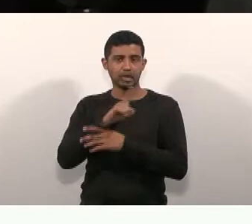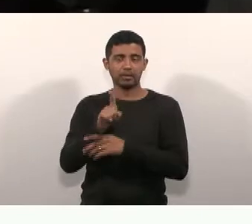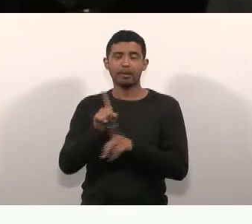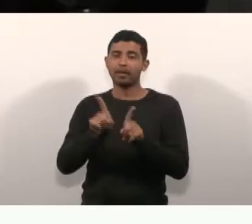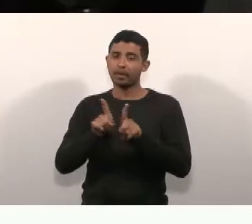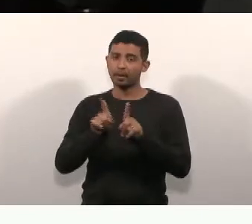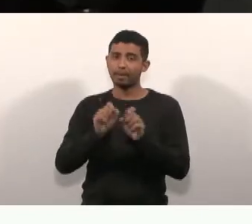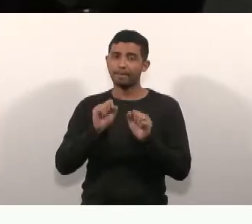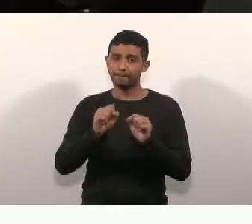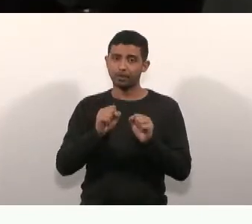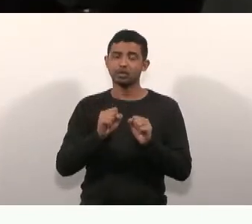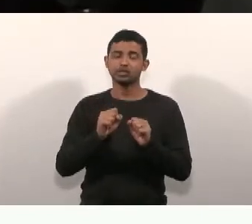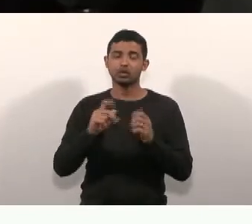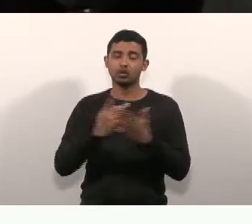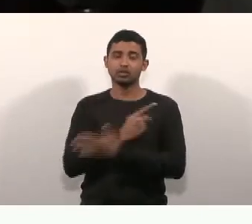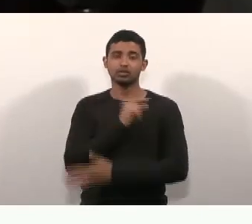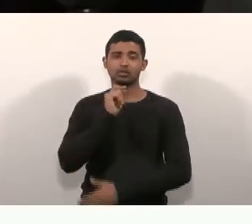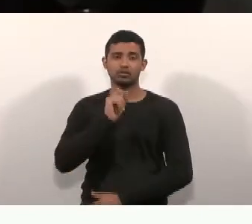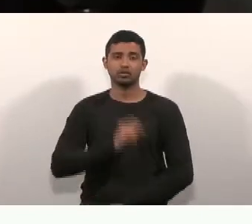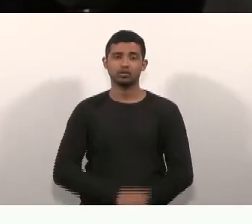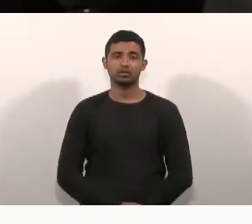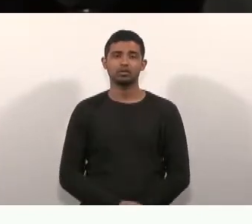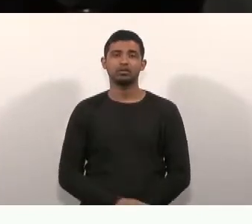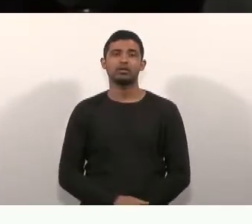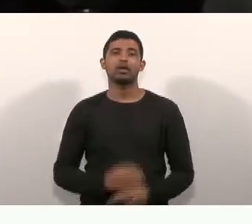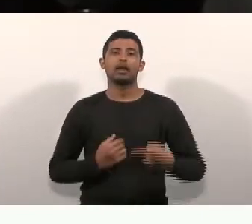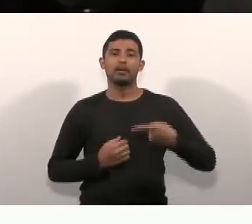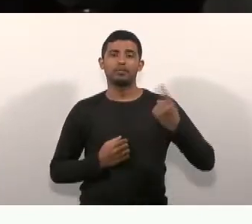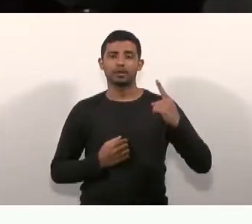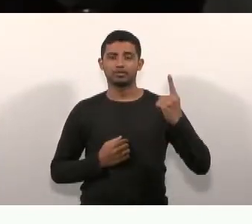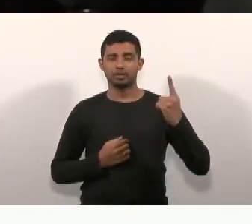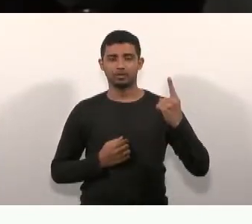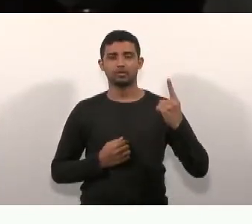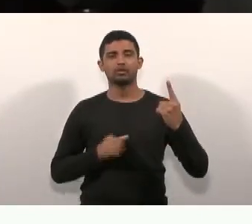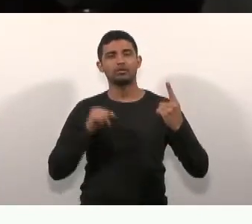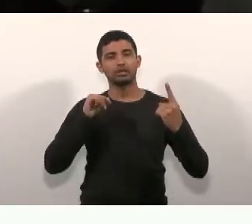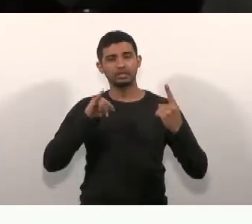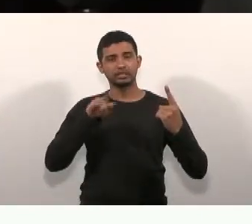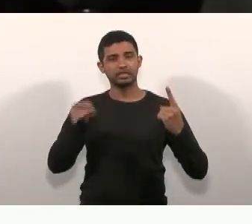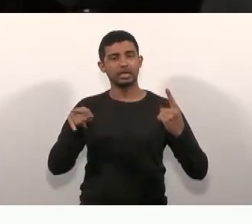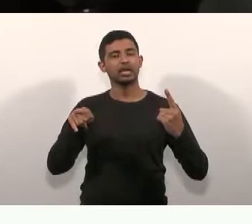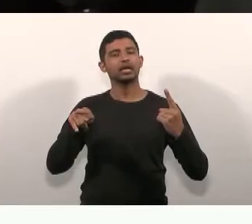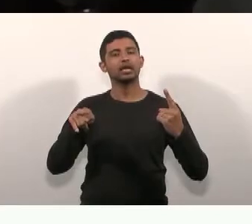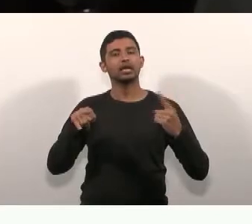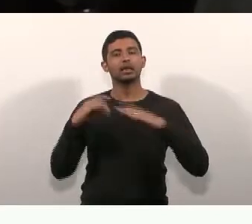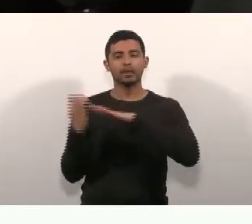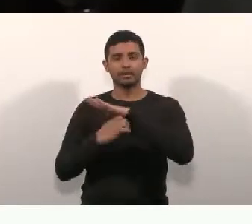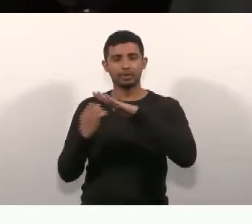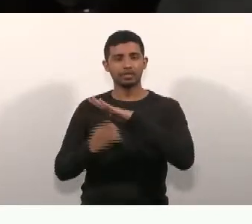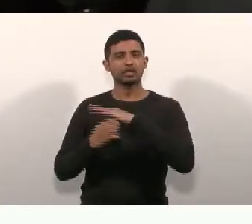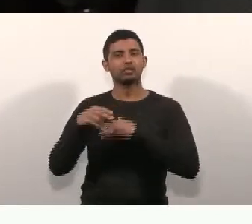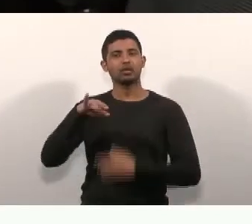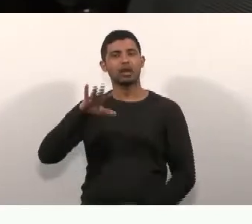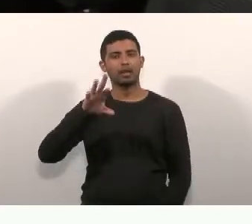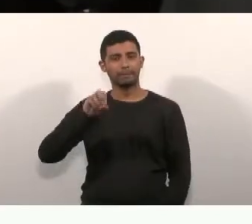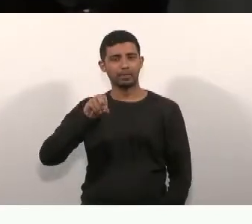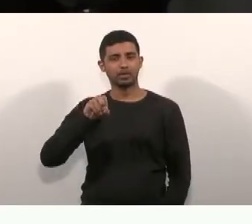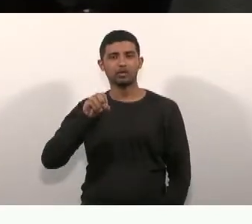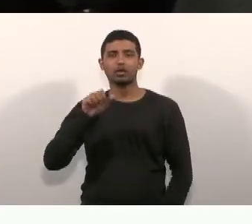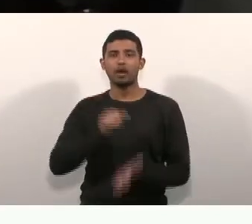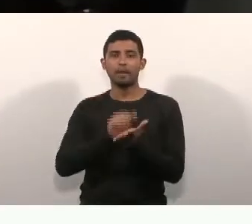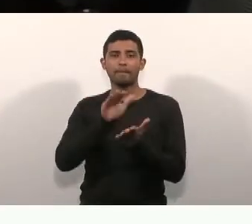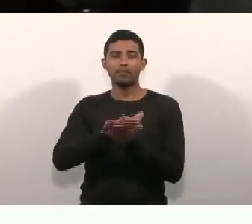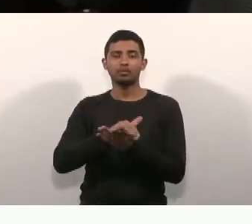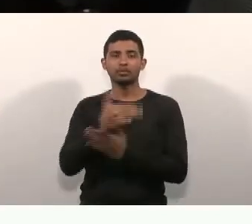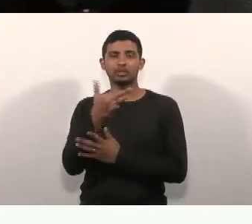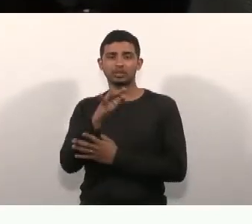infrator às seguintes sanções. Primeiro, 1. No caso do microempreendedor individual, multa de 100 a